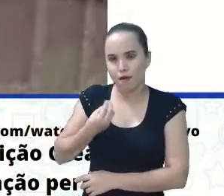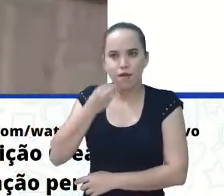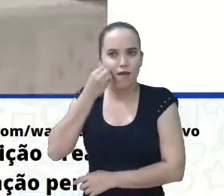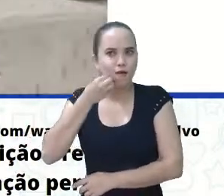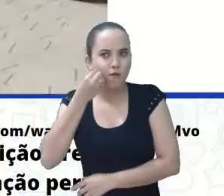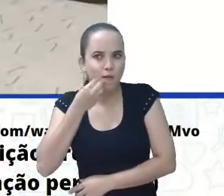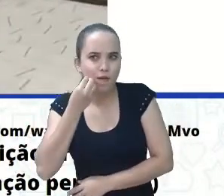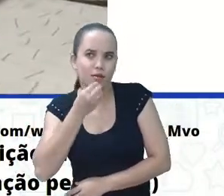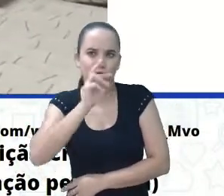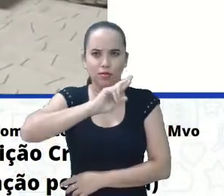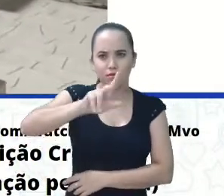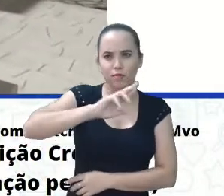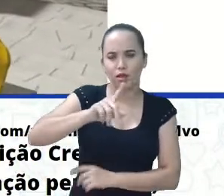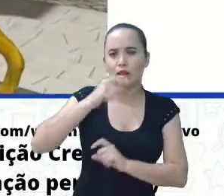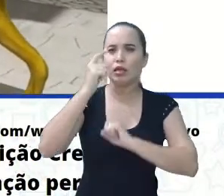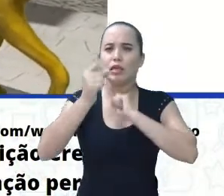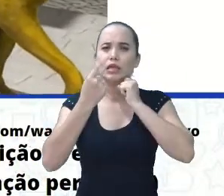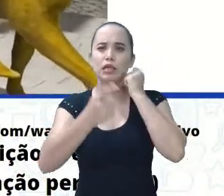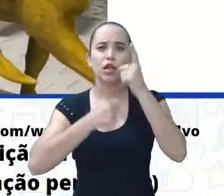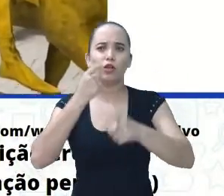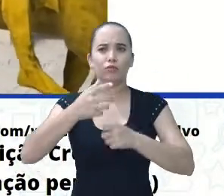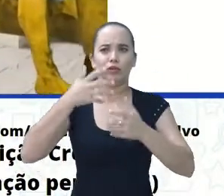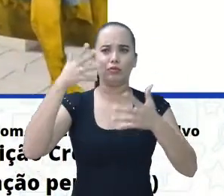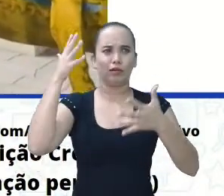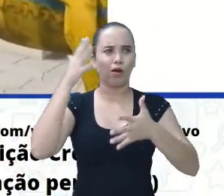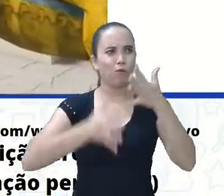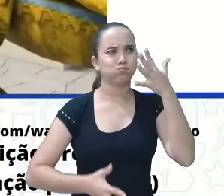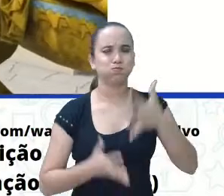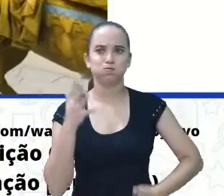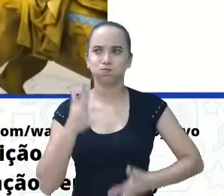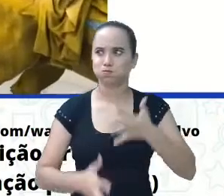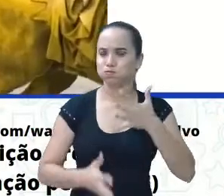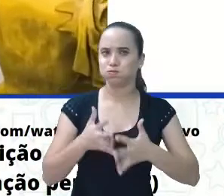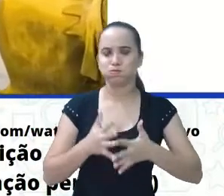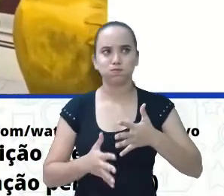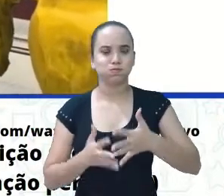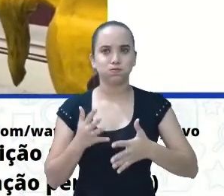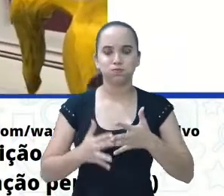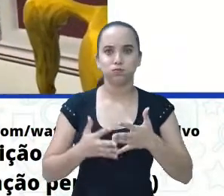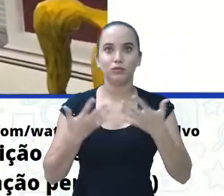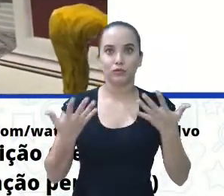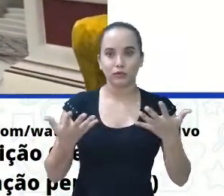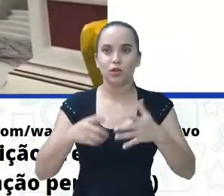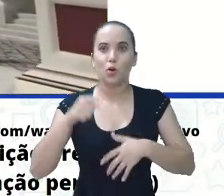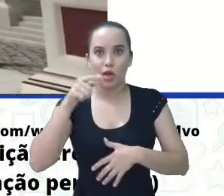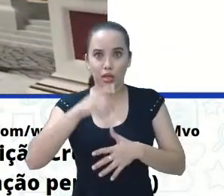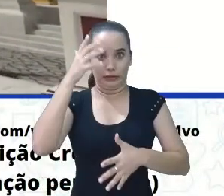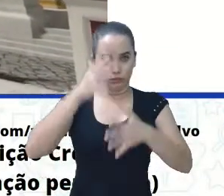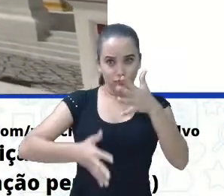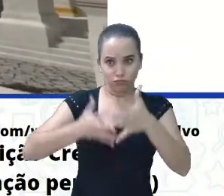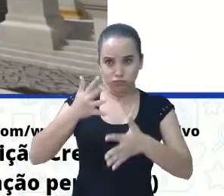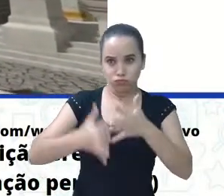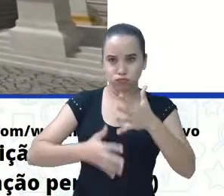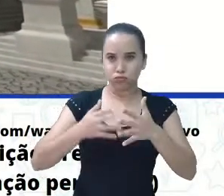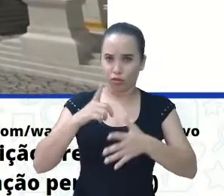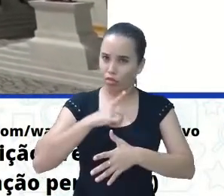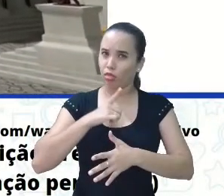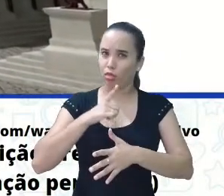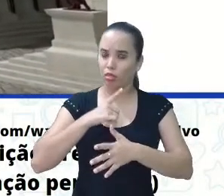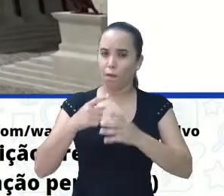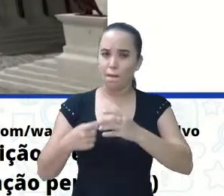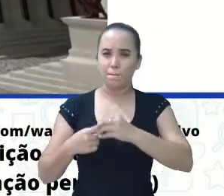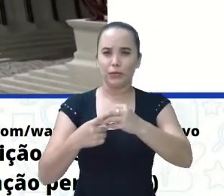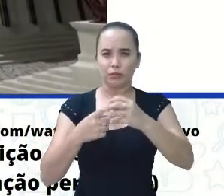diferentes e muitas vezes confitantes para o projeto arquitetônico. Esse conflito é ainda mais evidente quando se tem